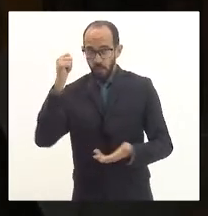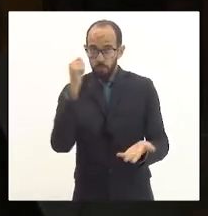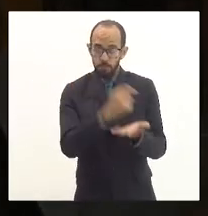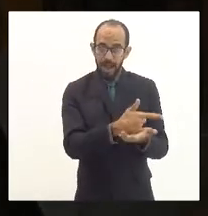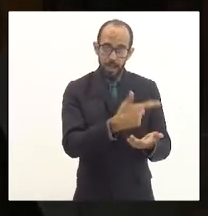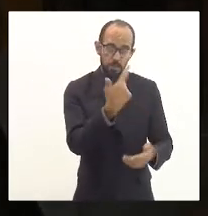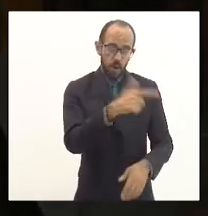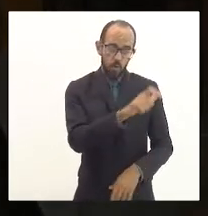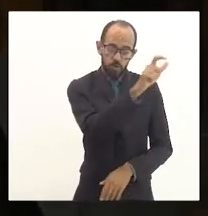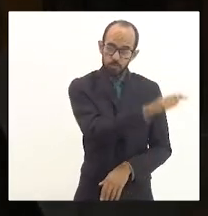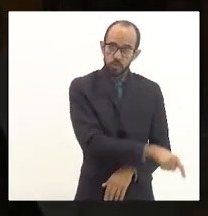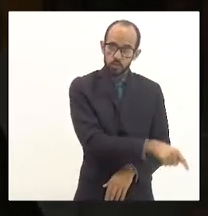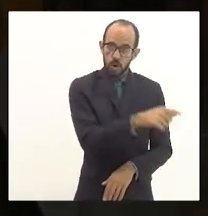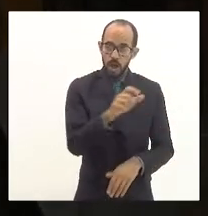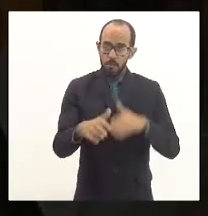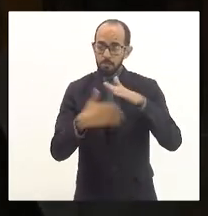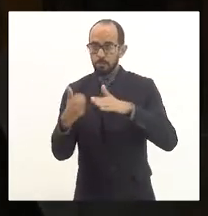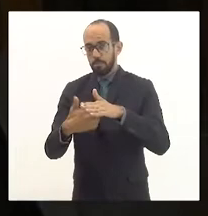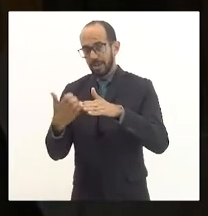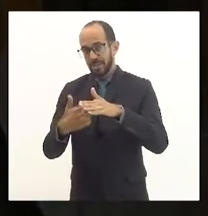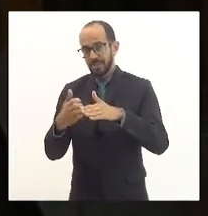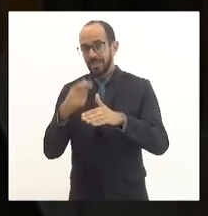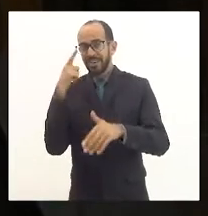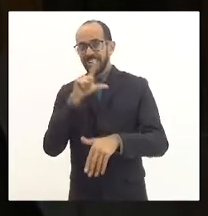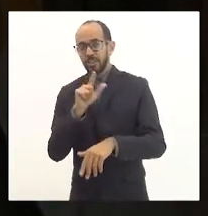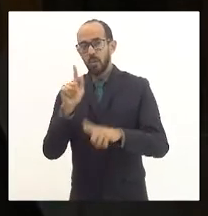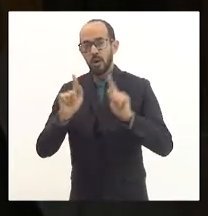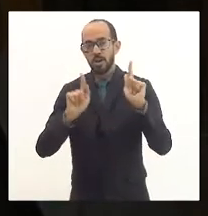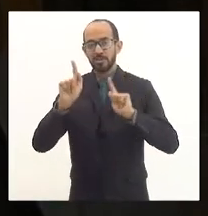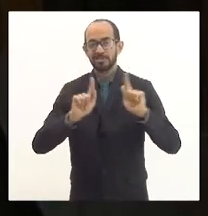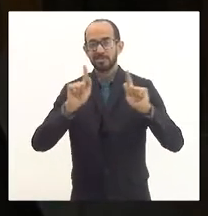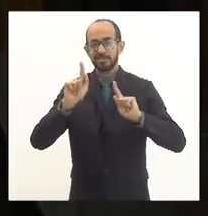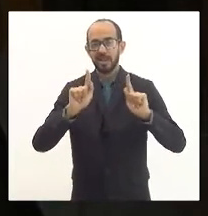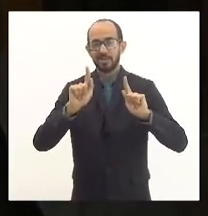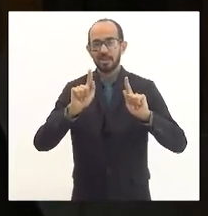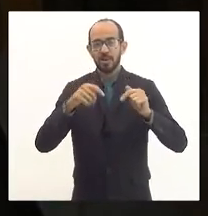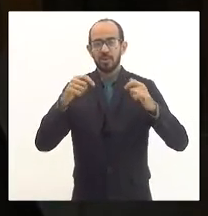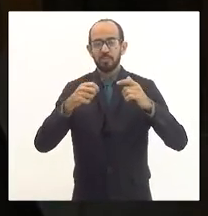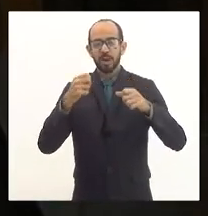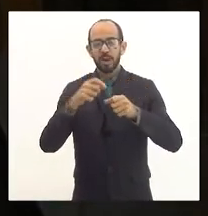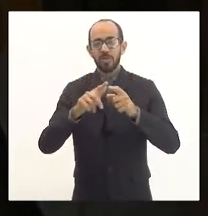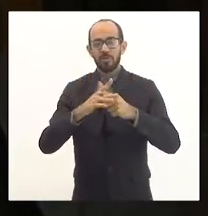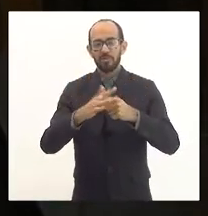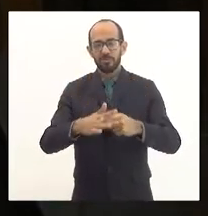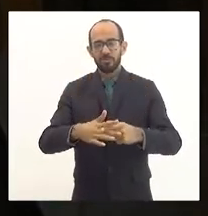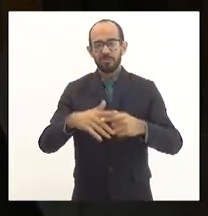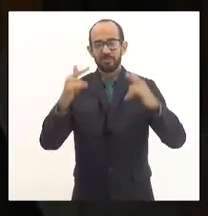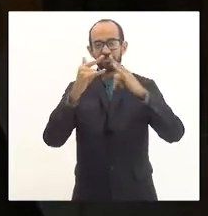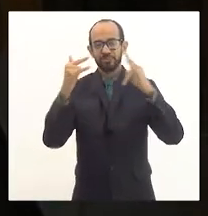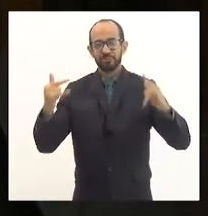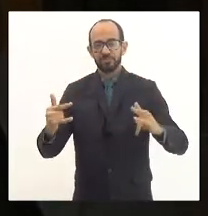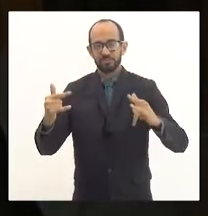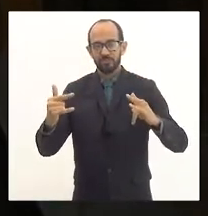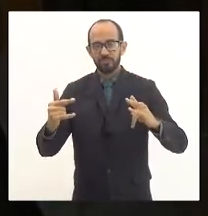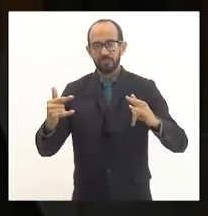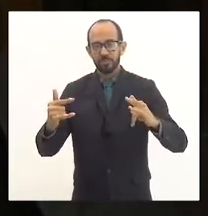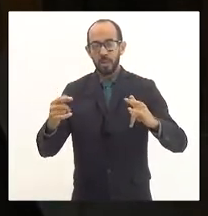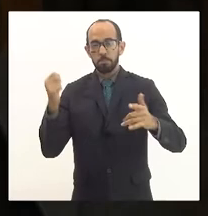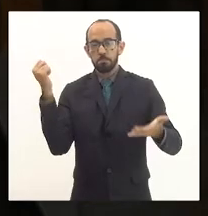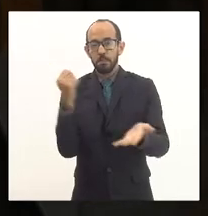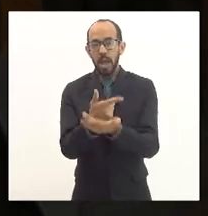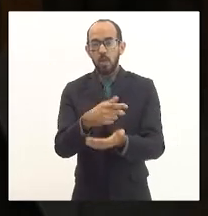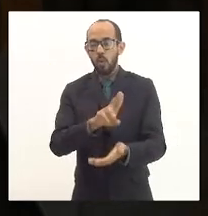por uma empresa que ganhou o contrato a montagem do hospital de campanha com cheque nome não